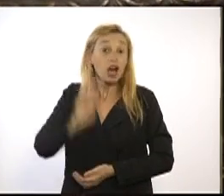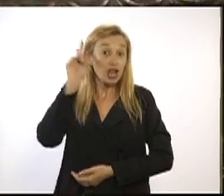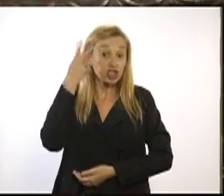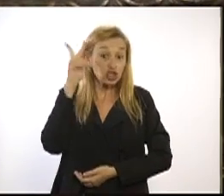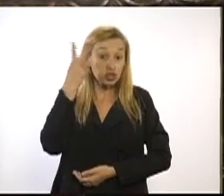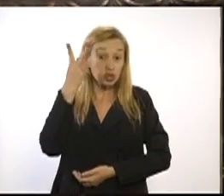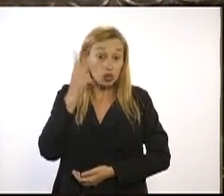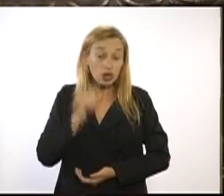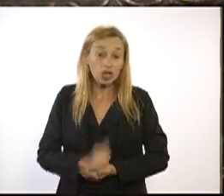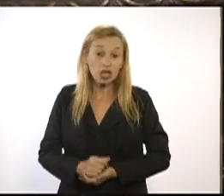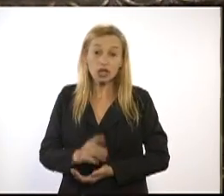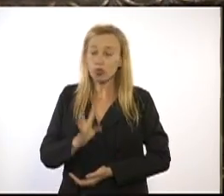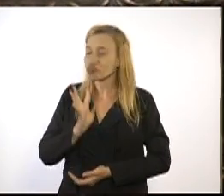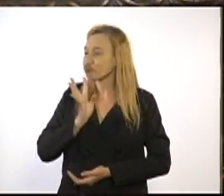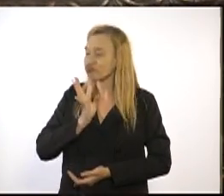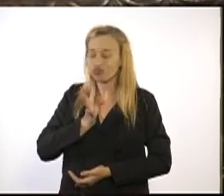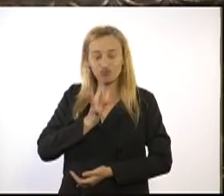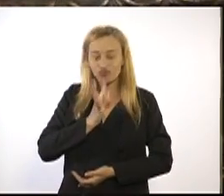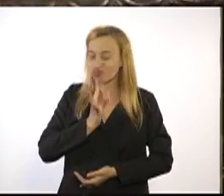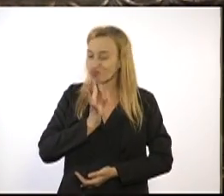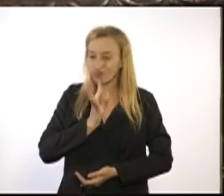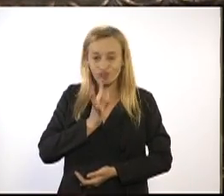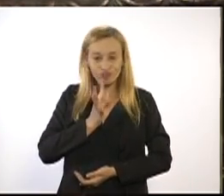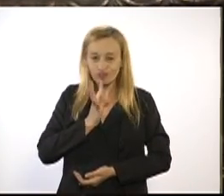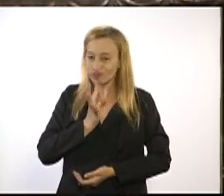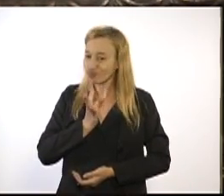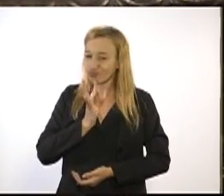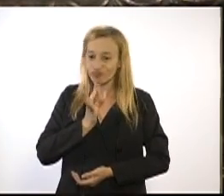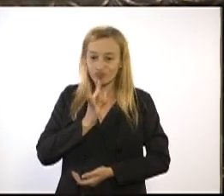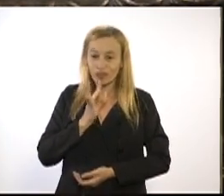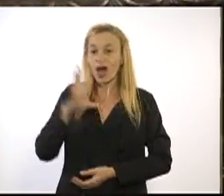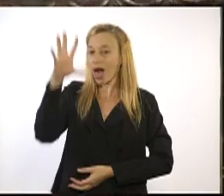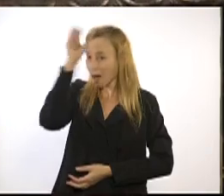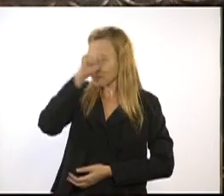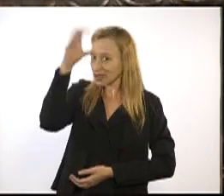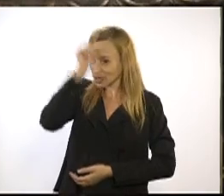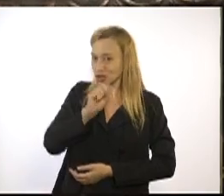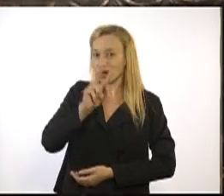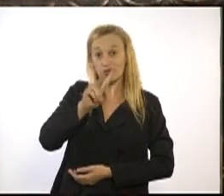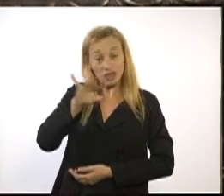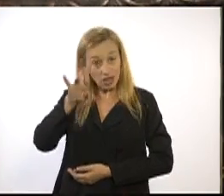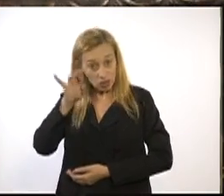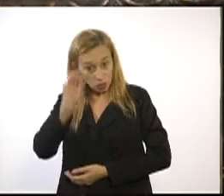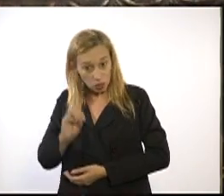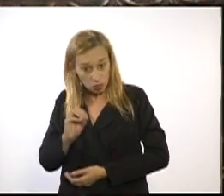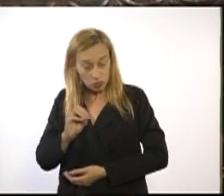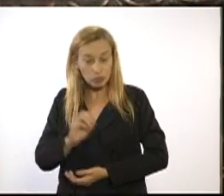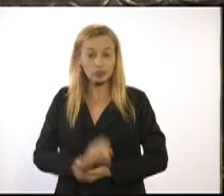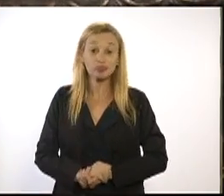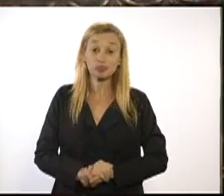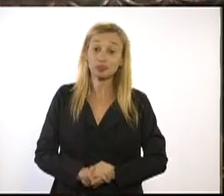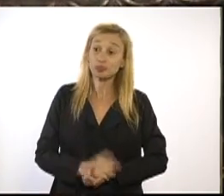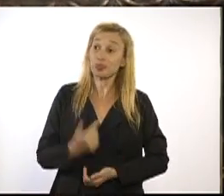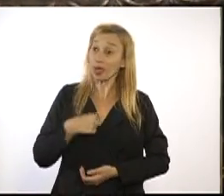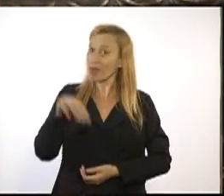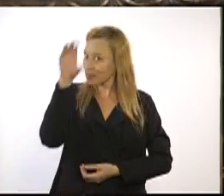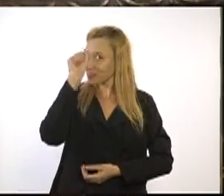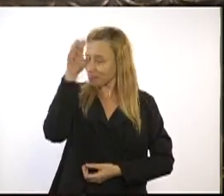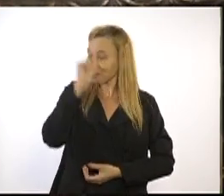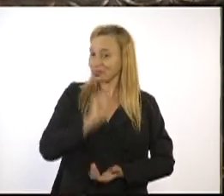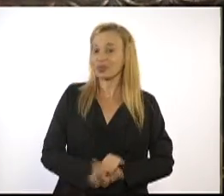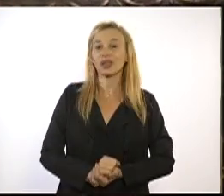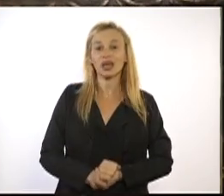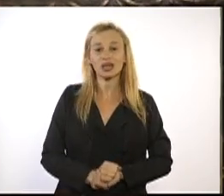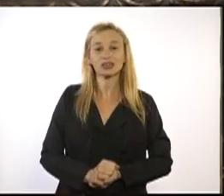eu desconhecia, aprendi com a Viradouro, foi uma lição também